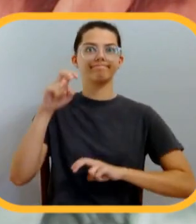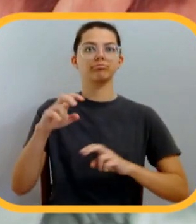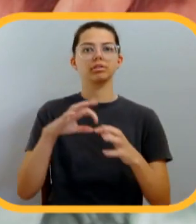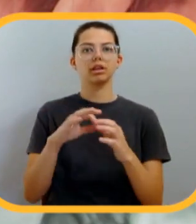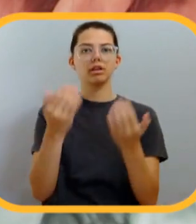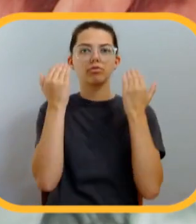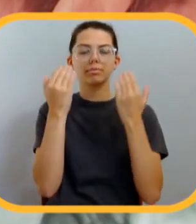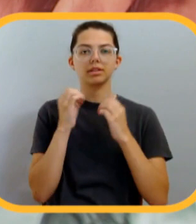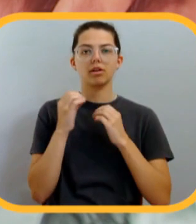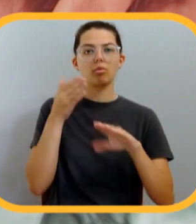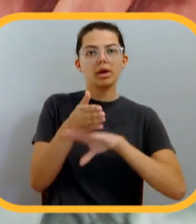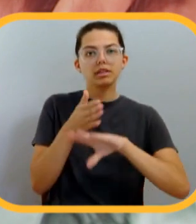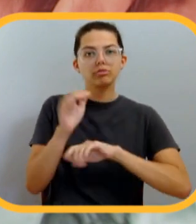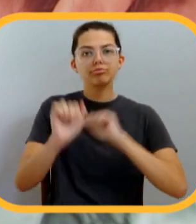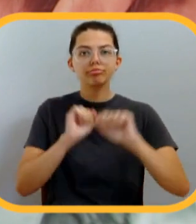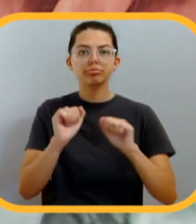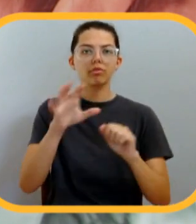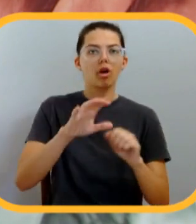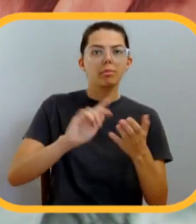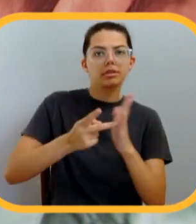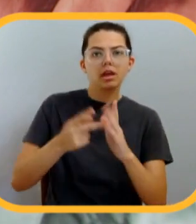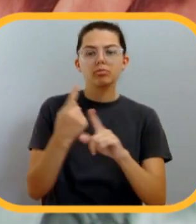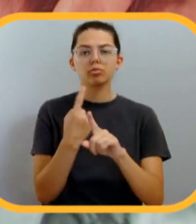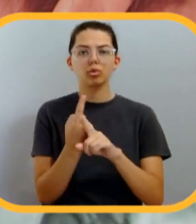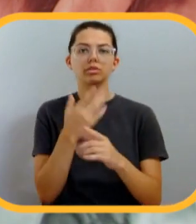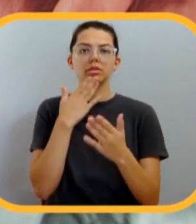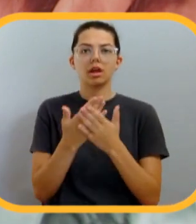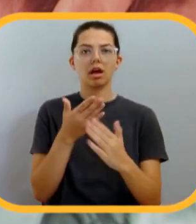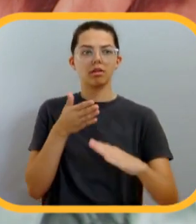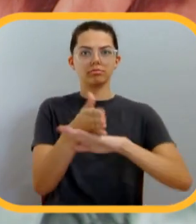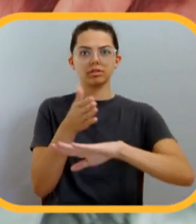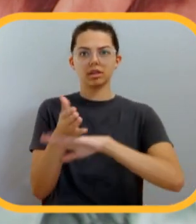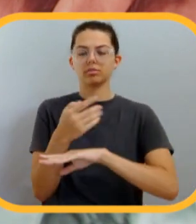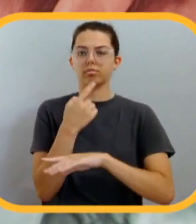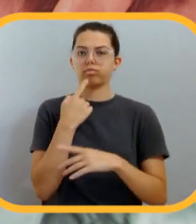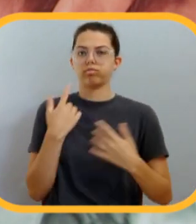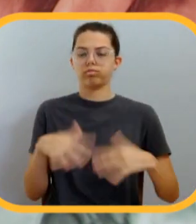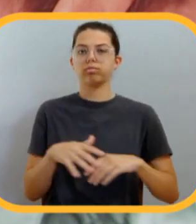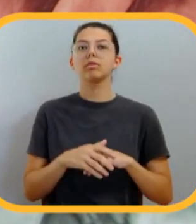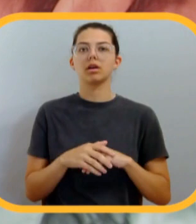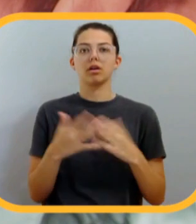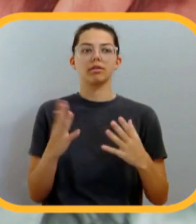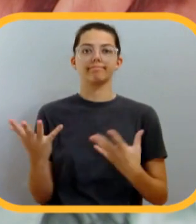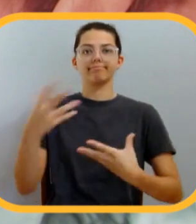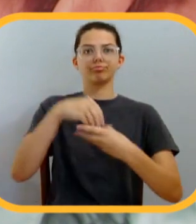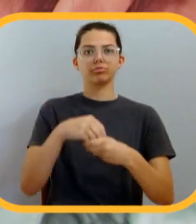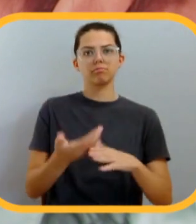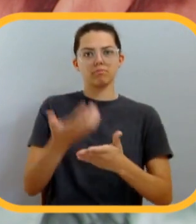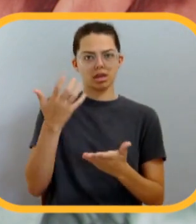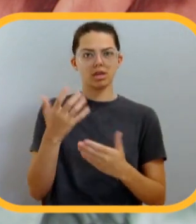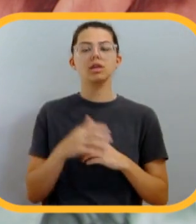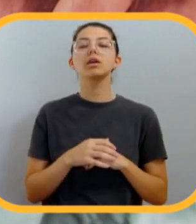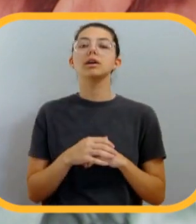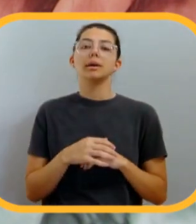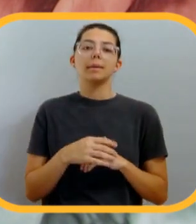No acesso à informação, e nomeadamente nas ferramentas e que potenciam o acesso a essa informação, que tem que ser cada vez mais